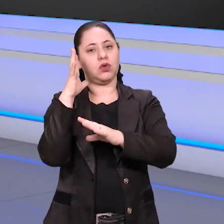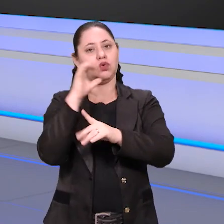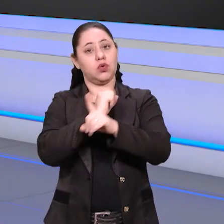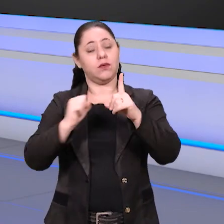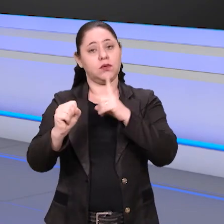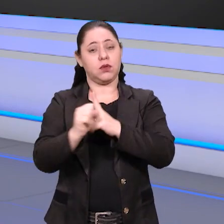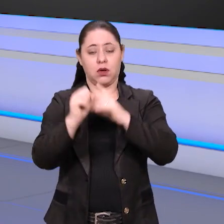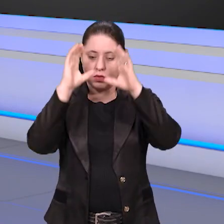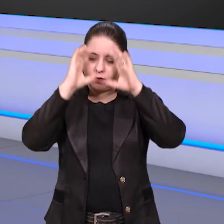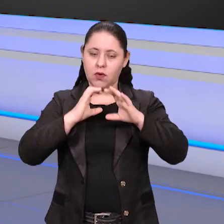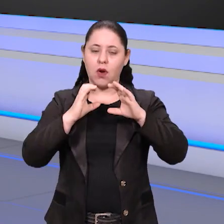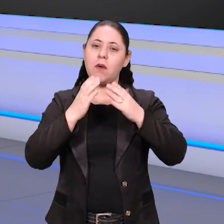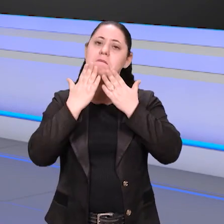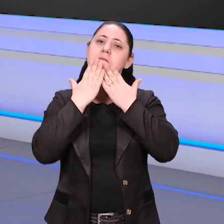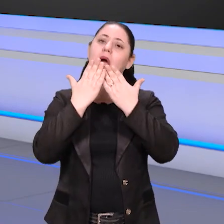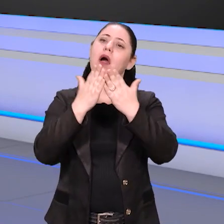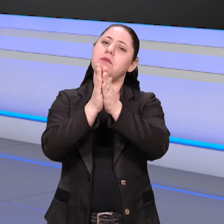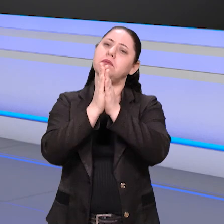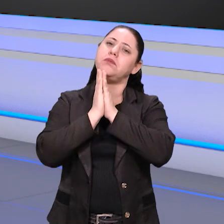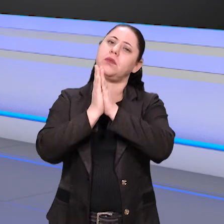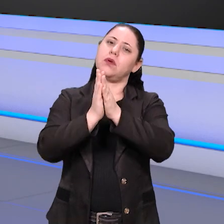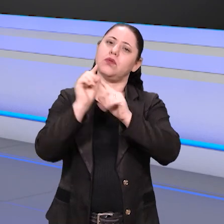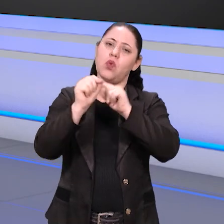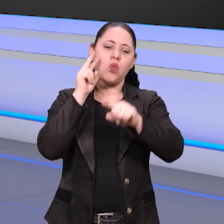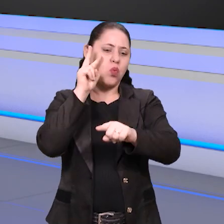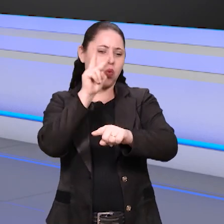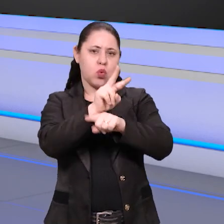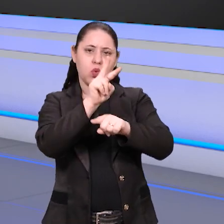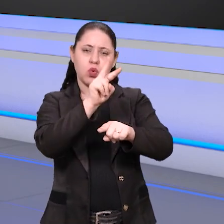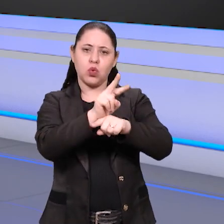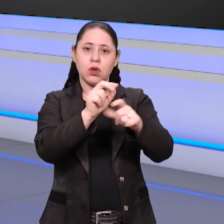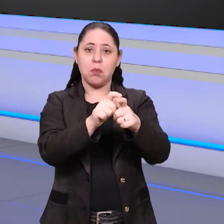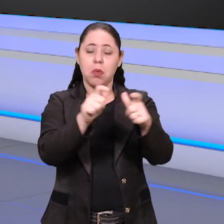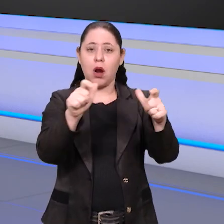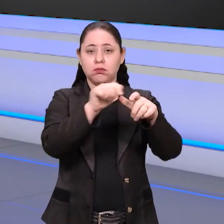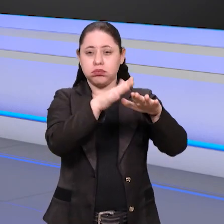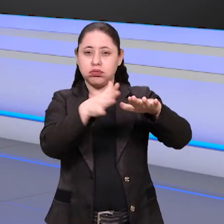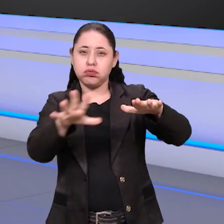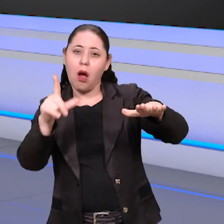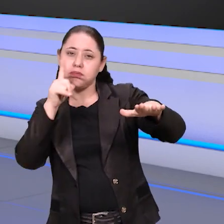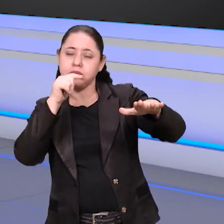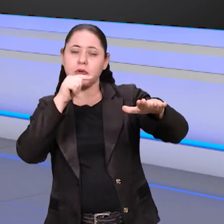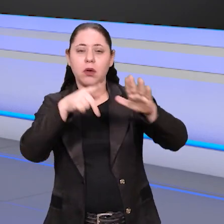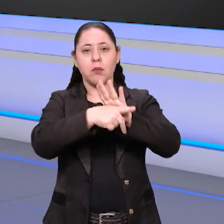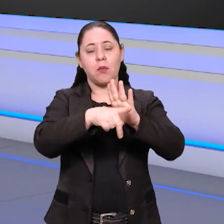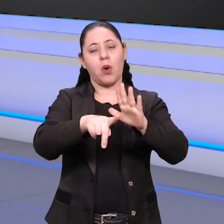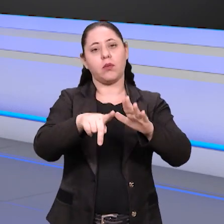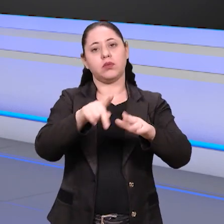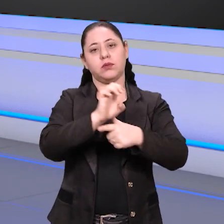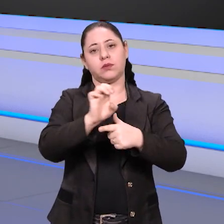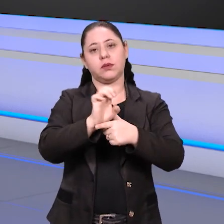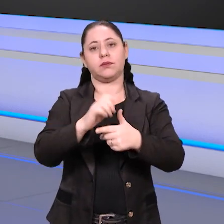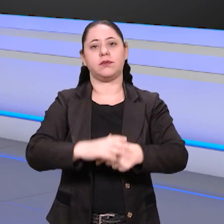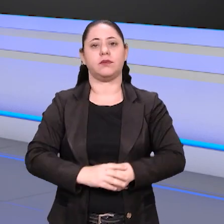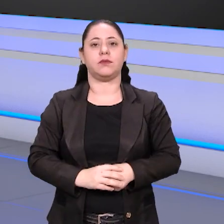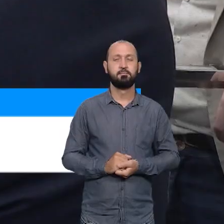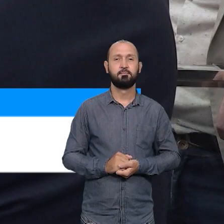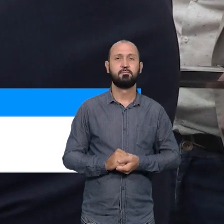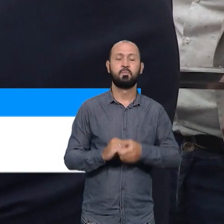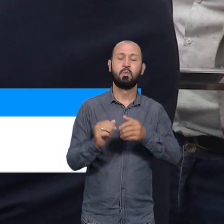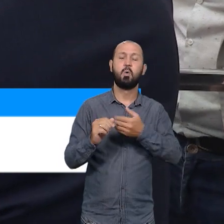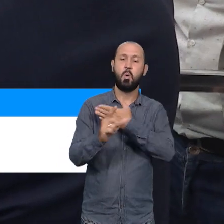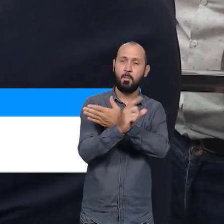civil acompanharam a sessão e fizeram um apelo para a preservação da maior planície alagada do estado.